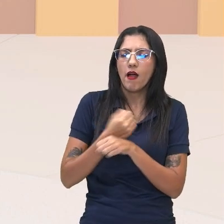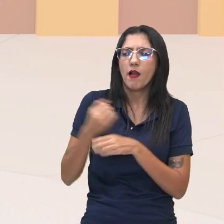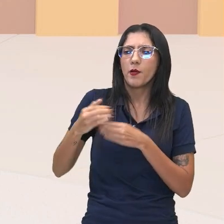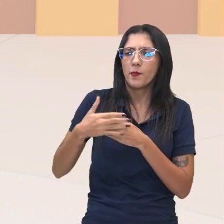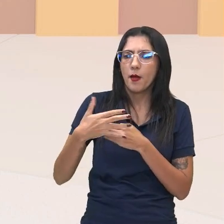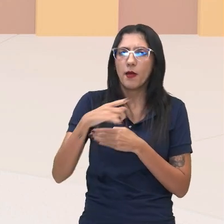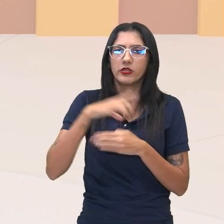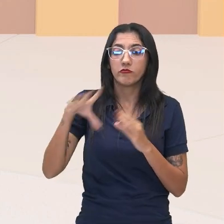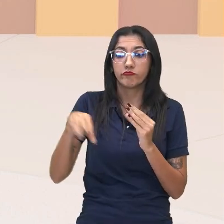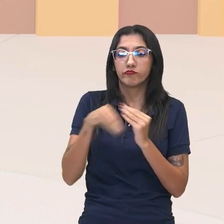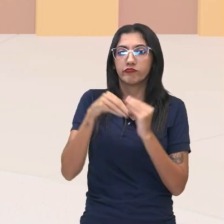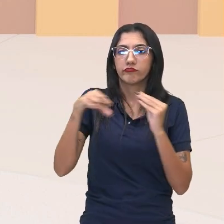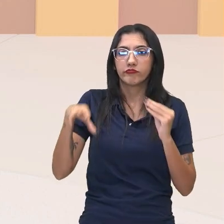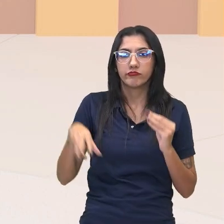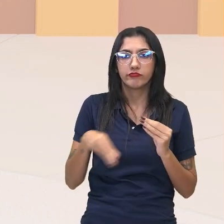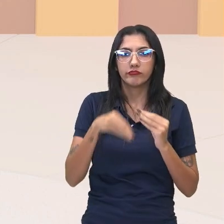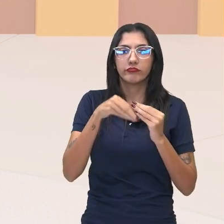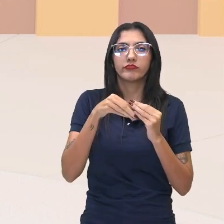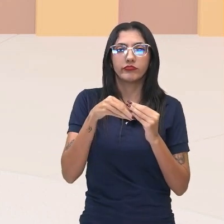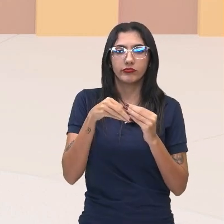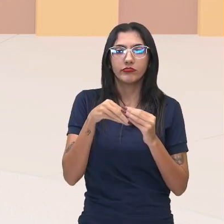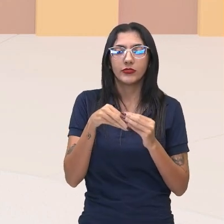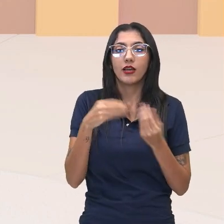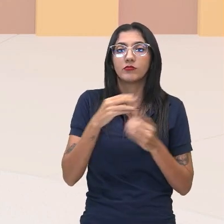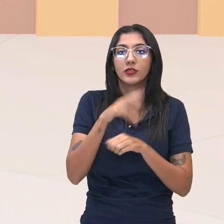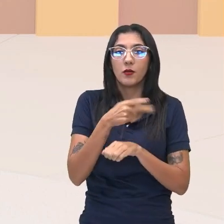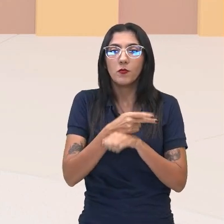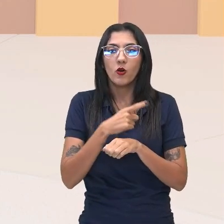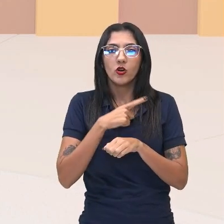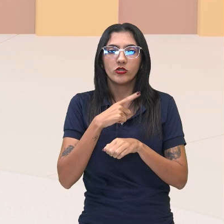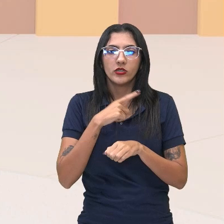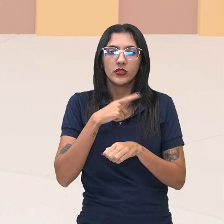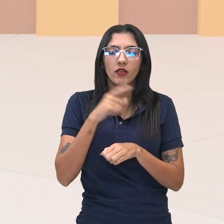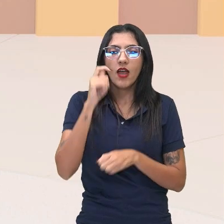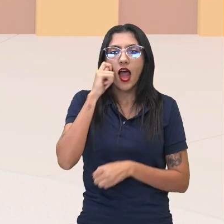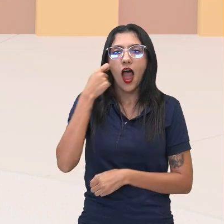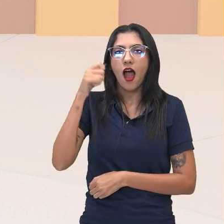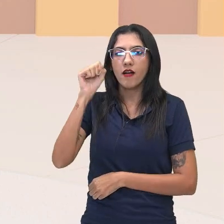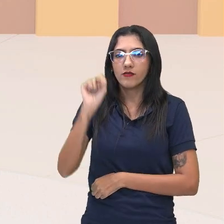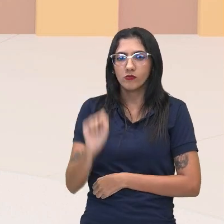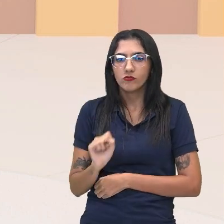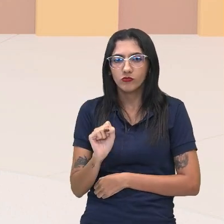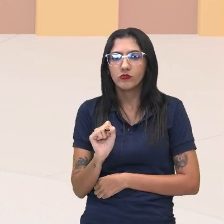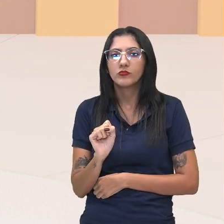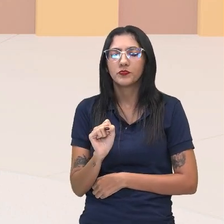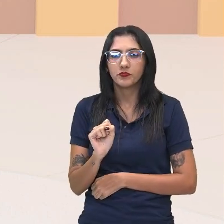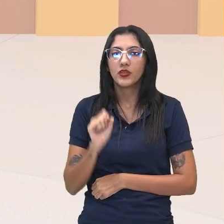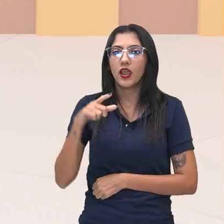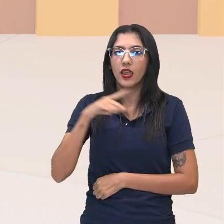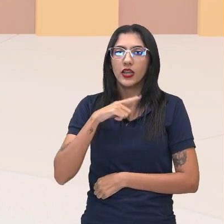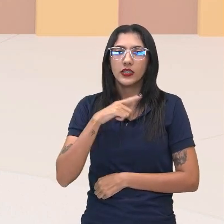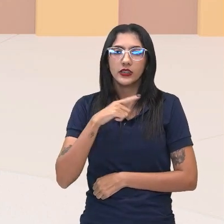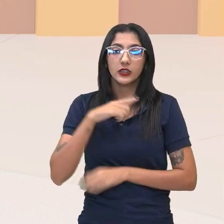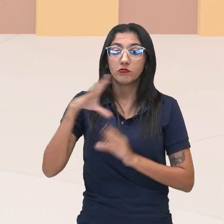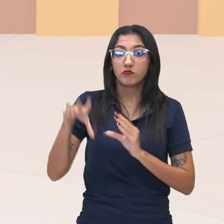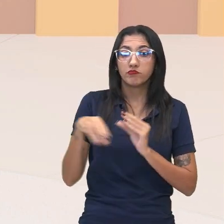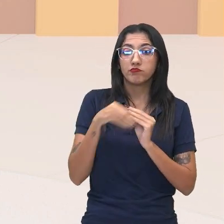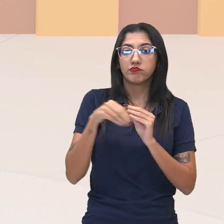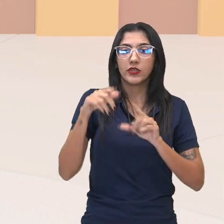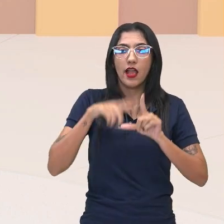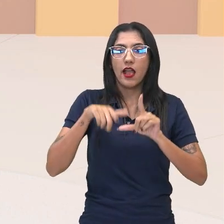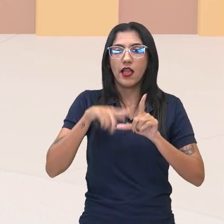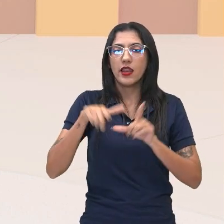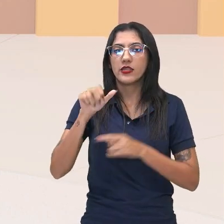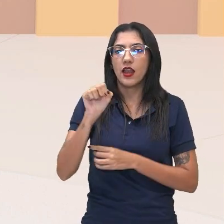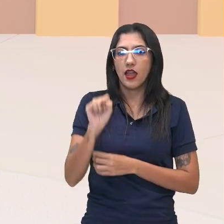mais países, porém, veio em seguida a África do Sul, tendo aí a soma com a letra